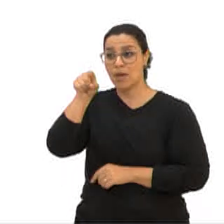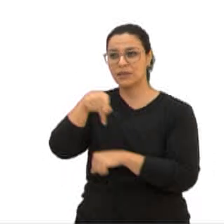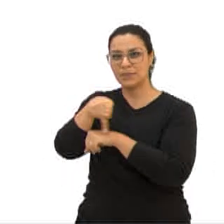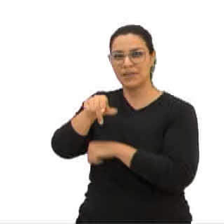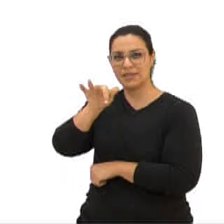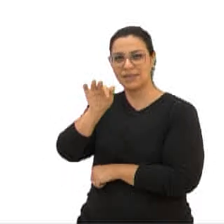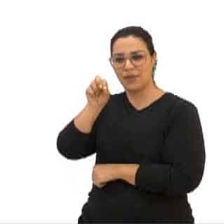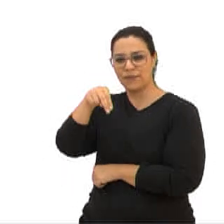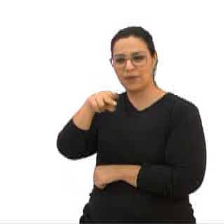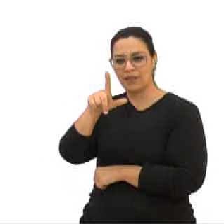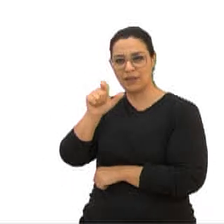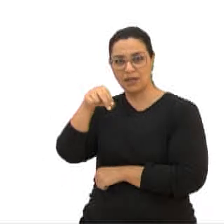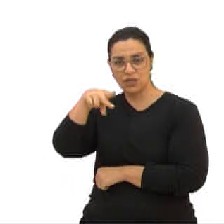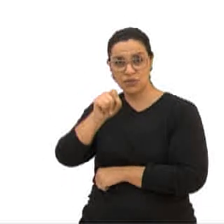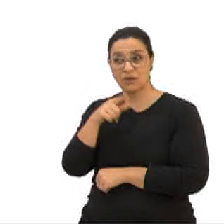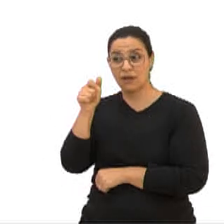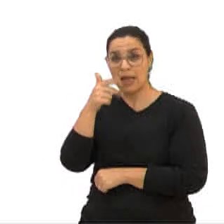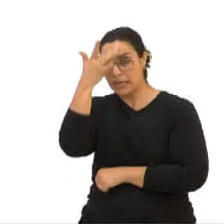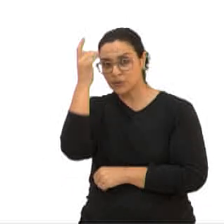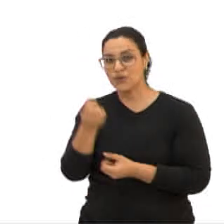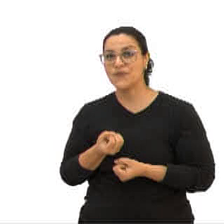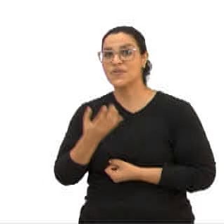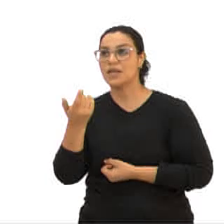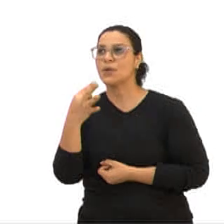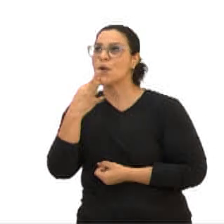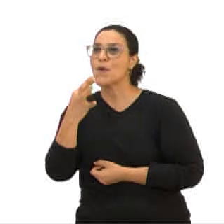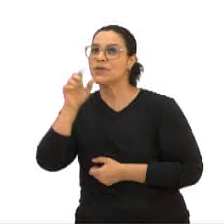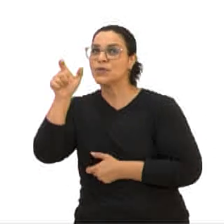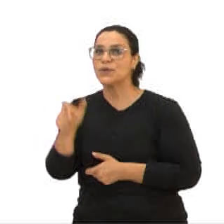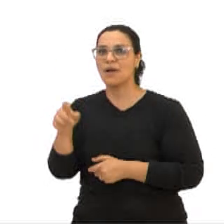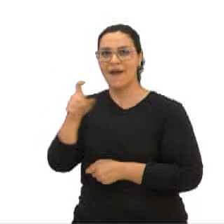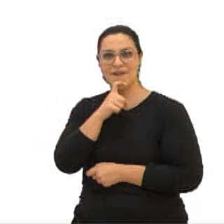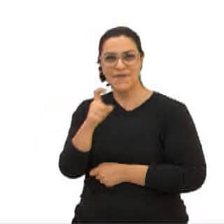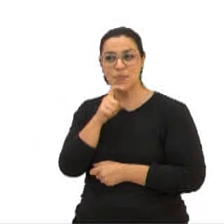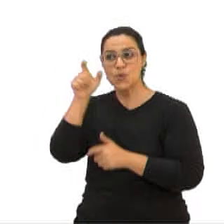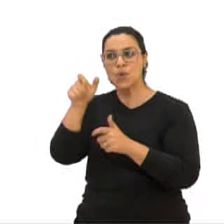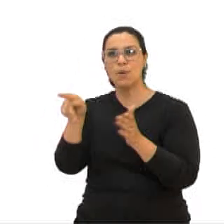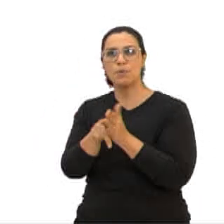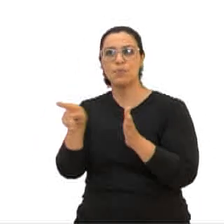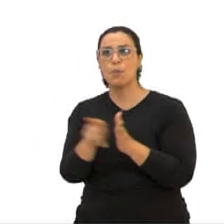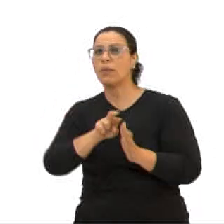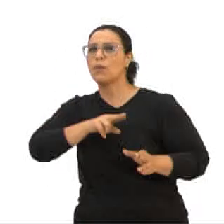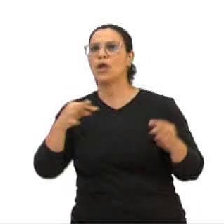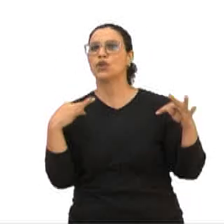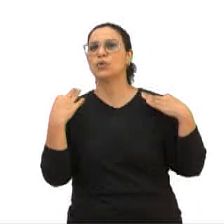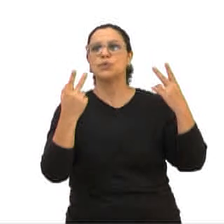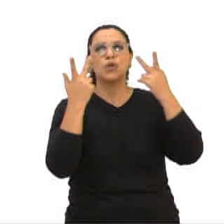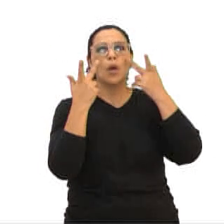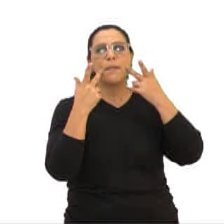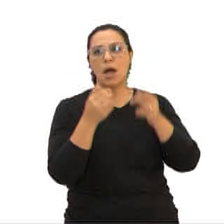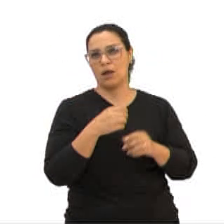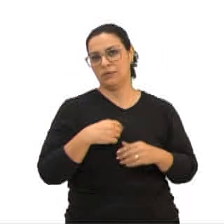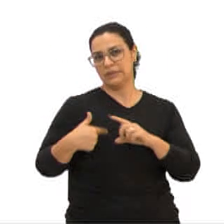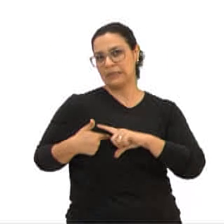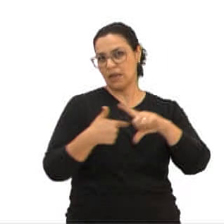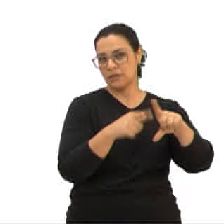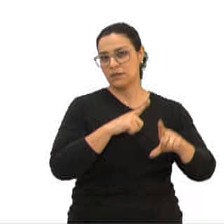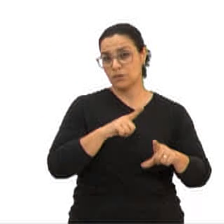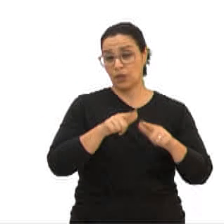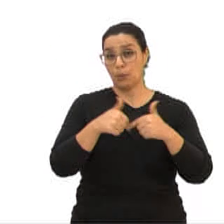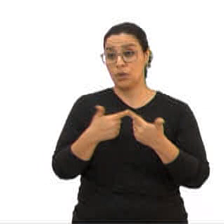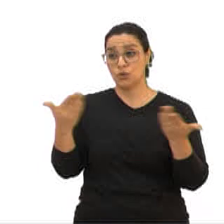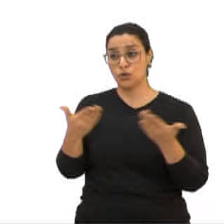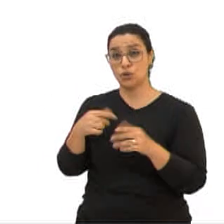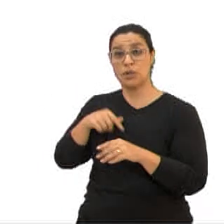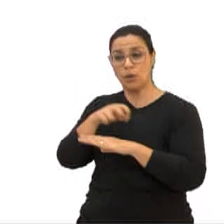destino que atrai exatamente pelo frio e pelo desejo de ir a um lugar fora da rota turística tradicional. Como o